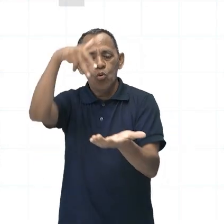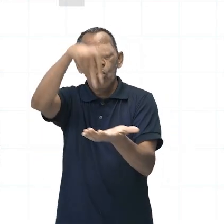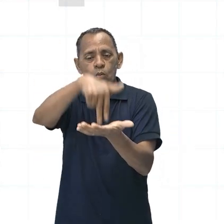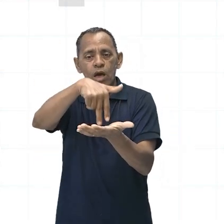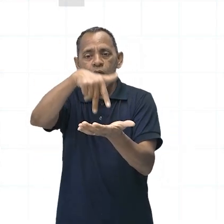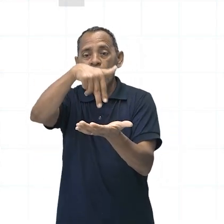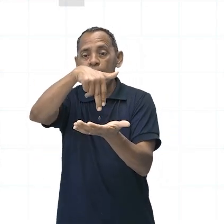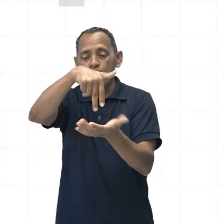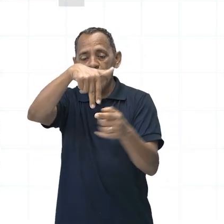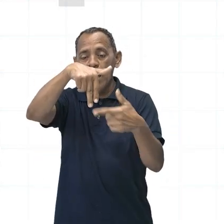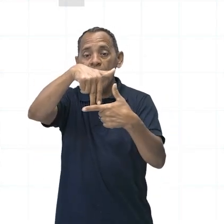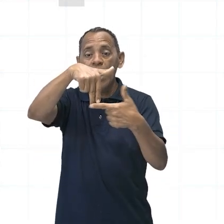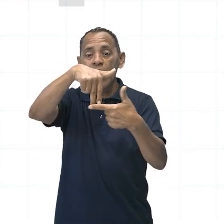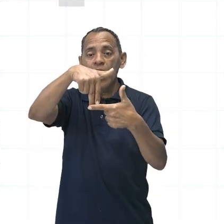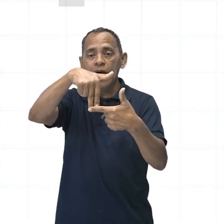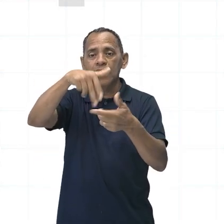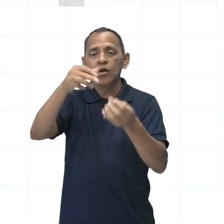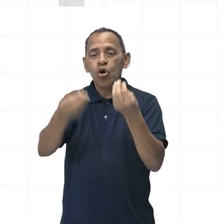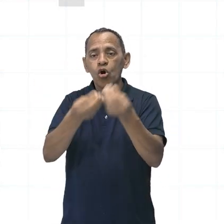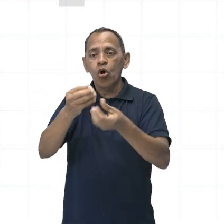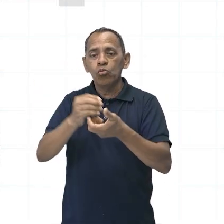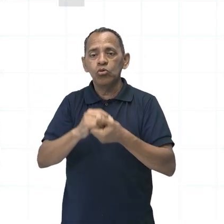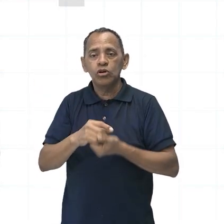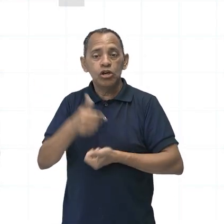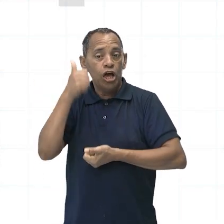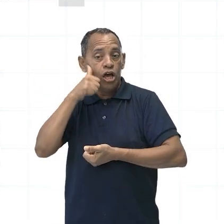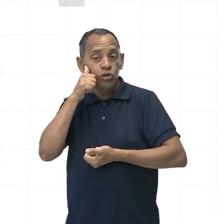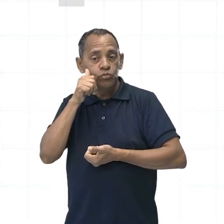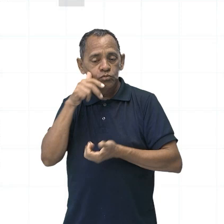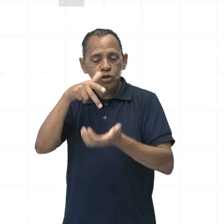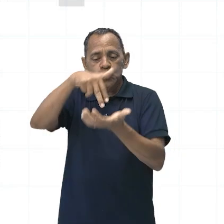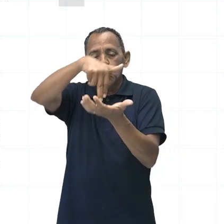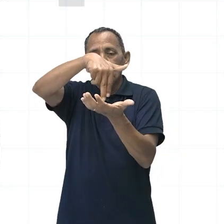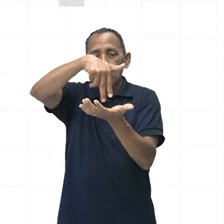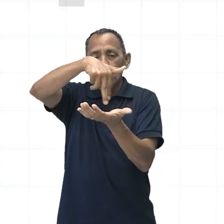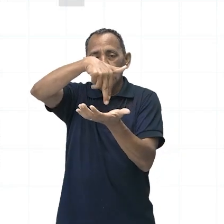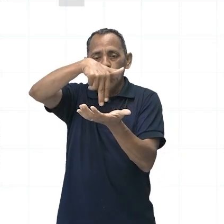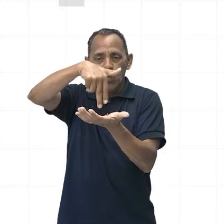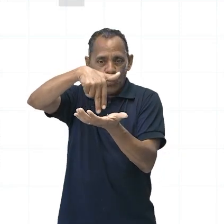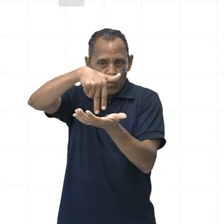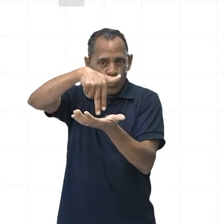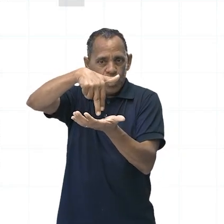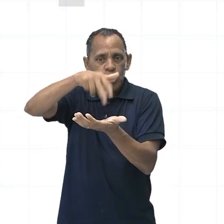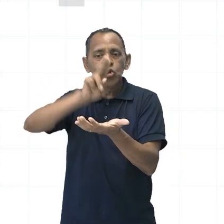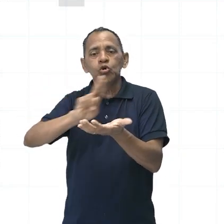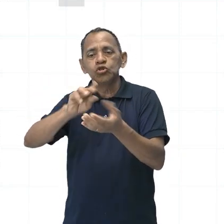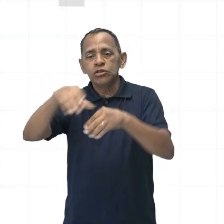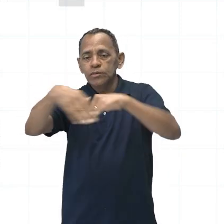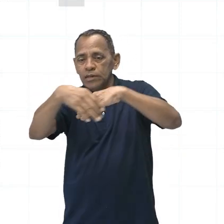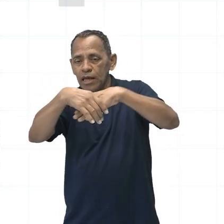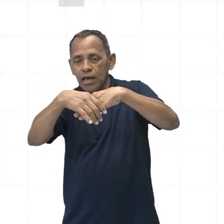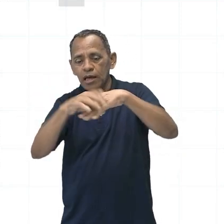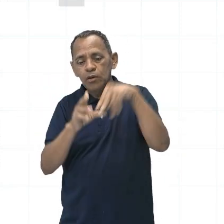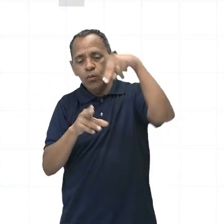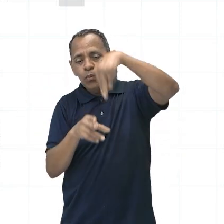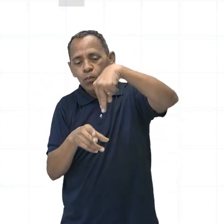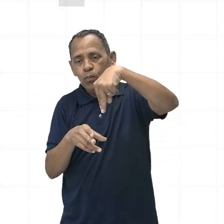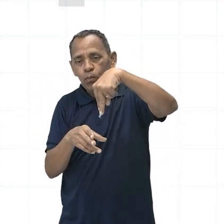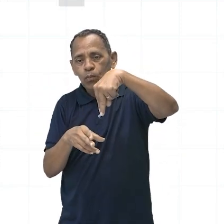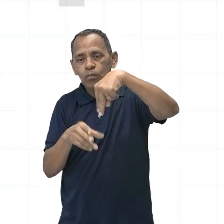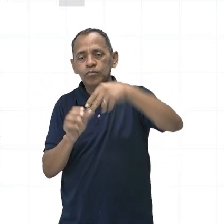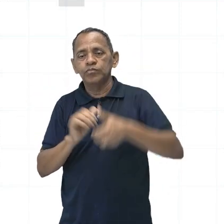As bailarinas são conhecidas por dançarem pontas dos pés, que são utilizando a sapatilha de ponta, né?